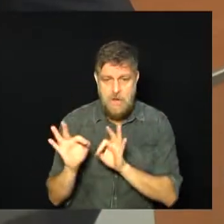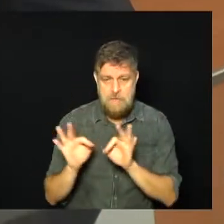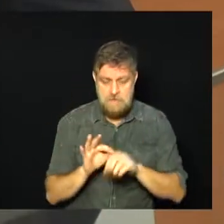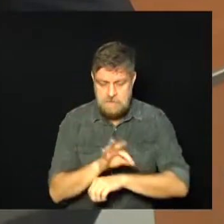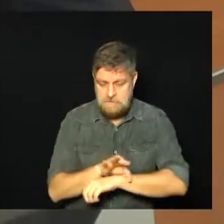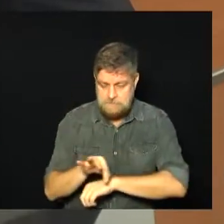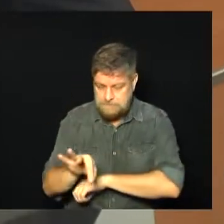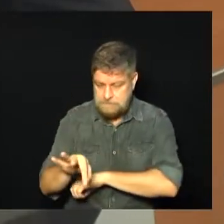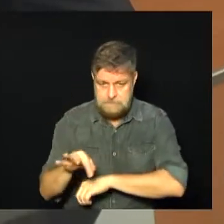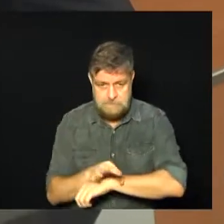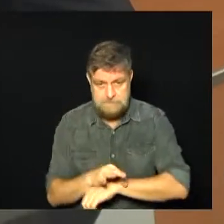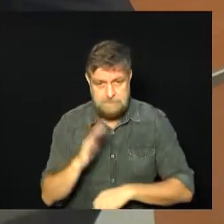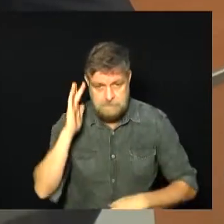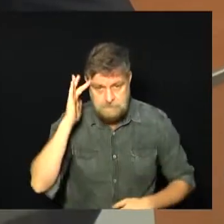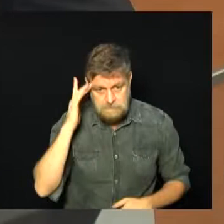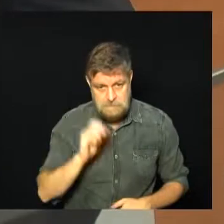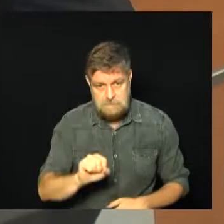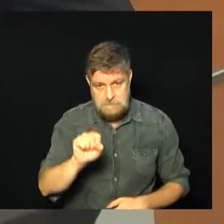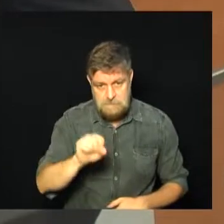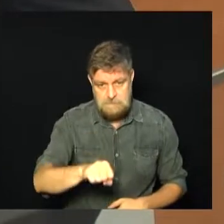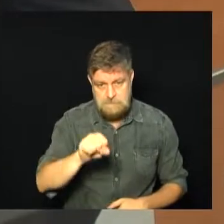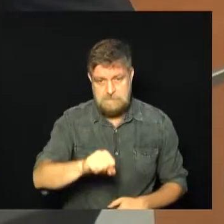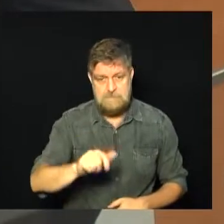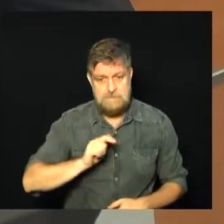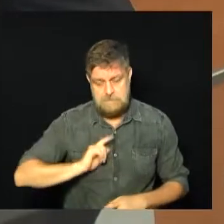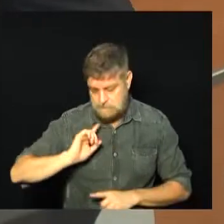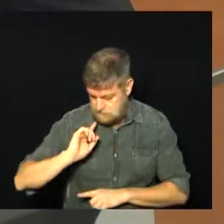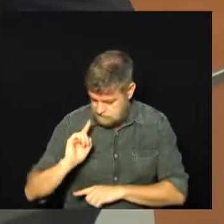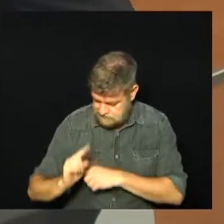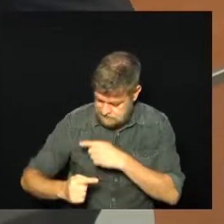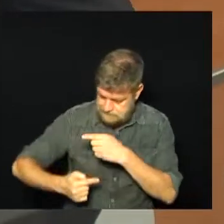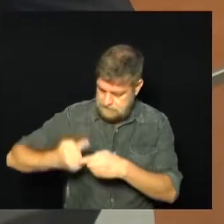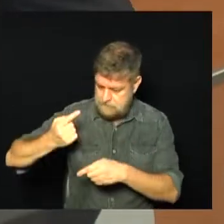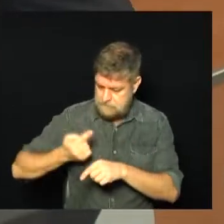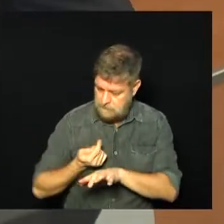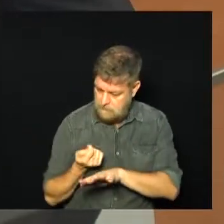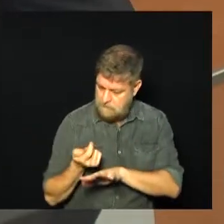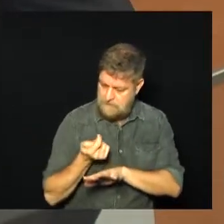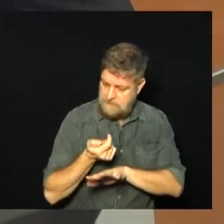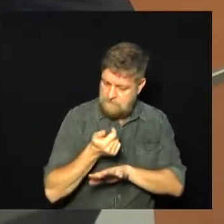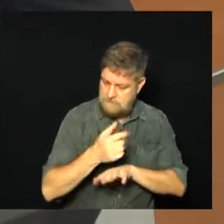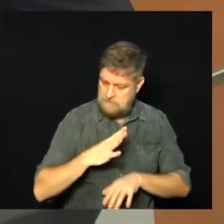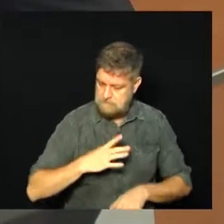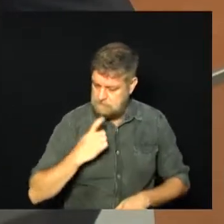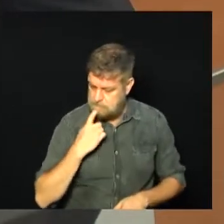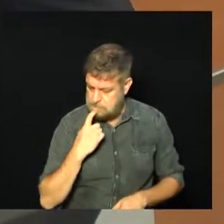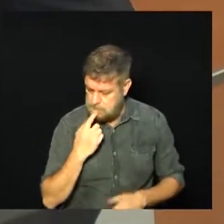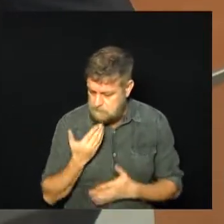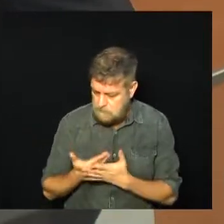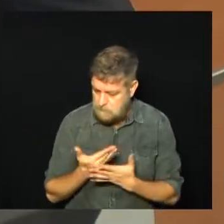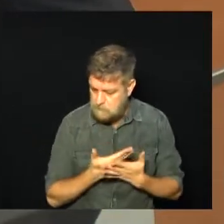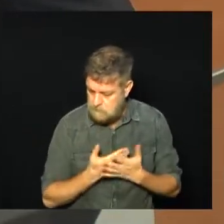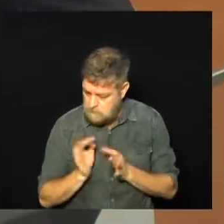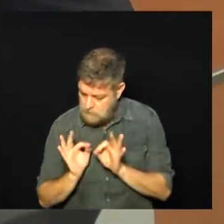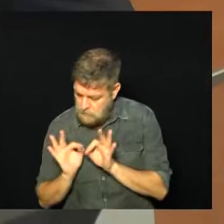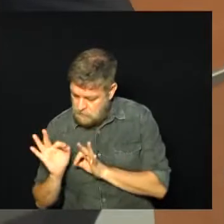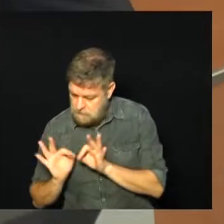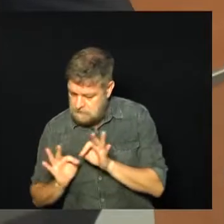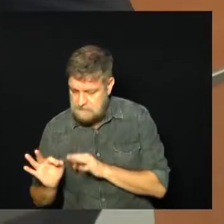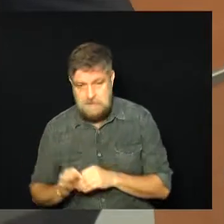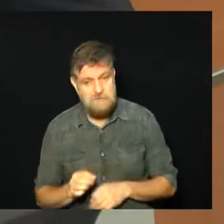acho que o Parklet vai trazer, sim, um grande benefício para Campinas. Com um estudo, com um projeto, eu acho que não